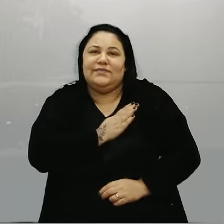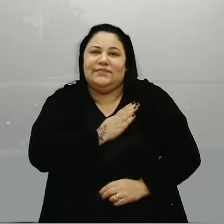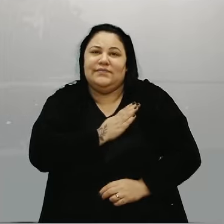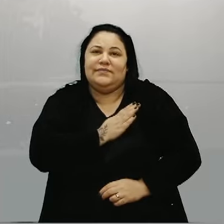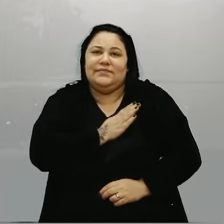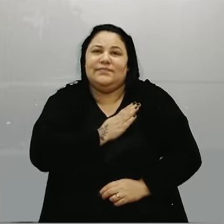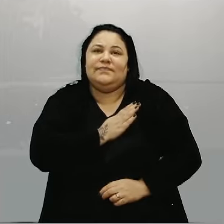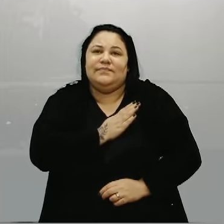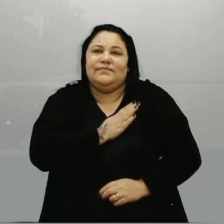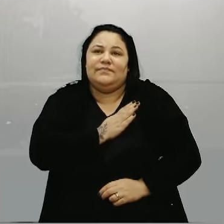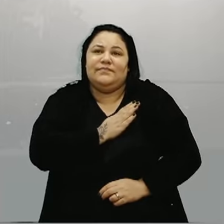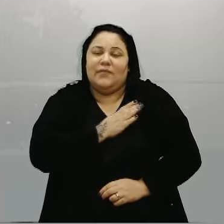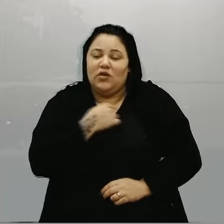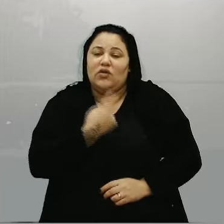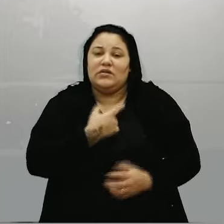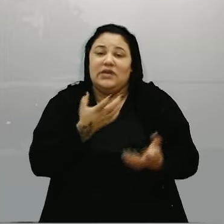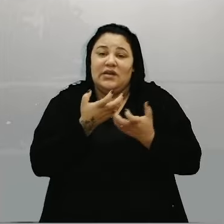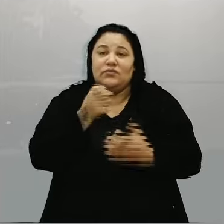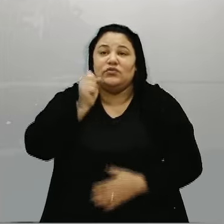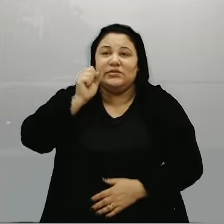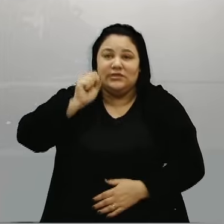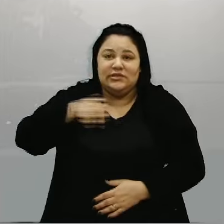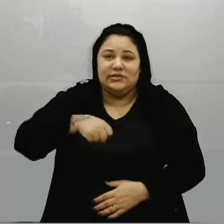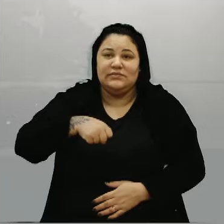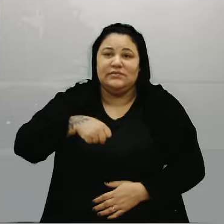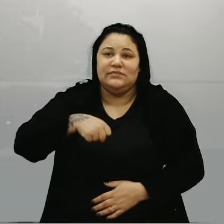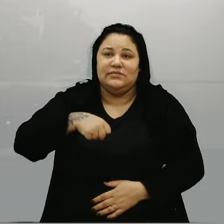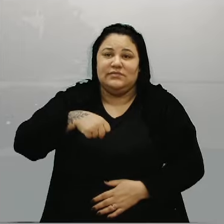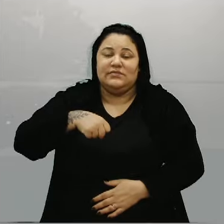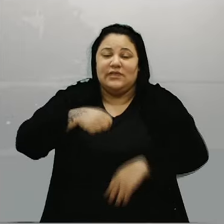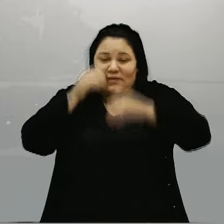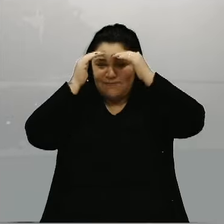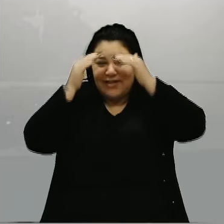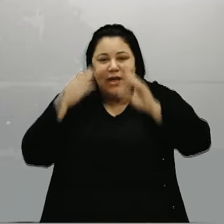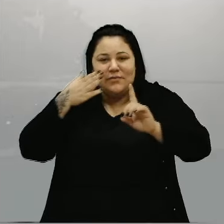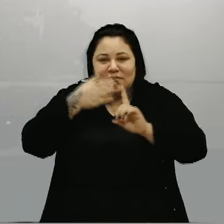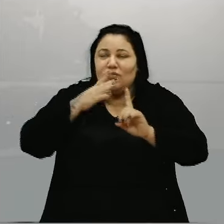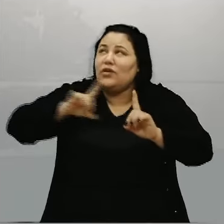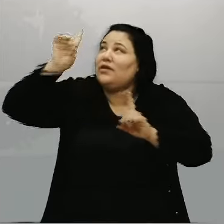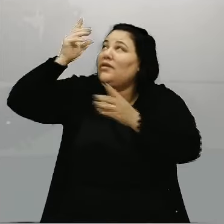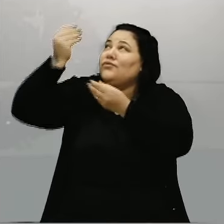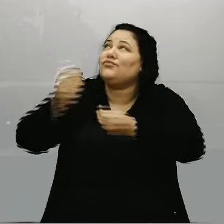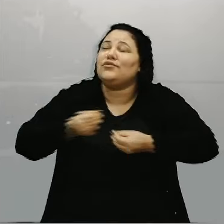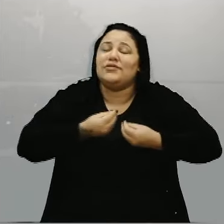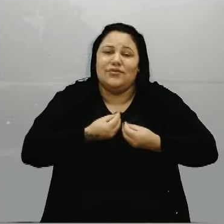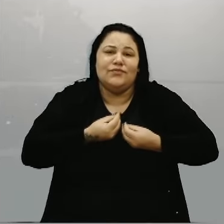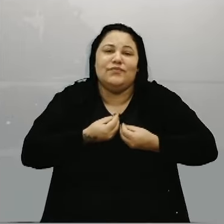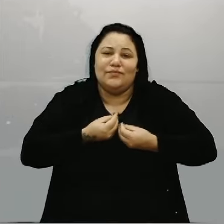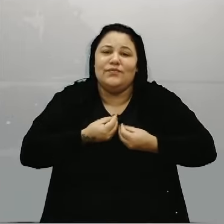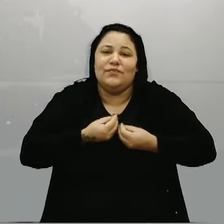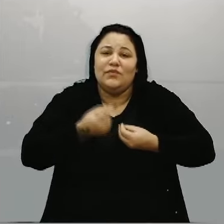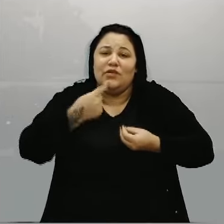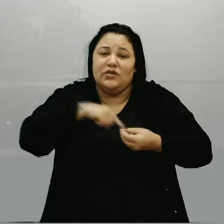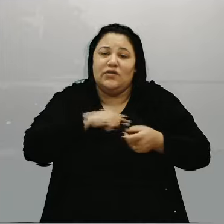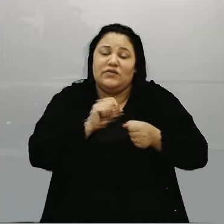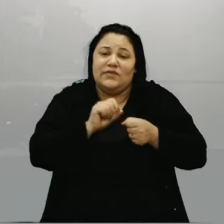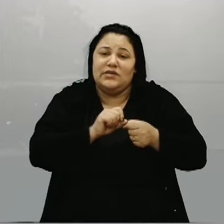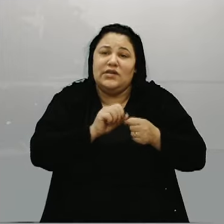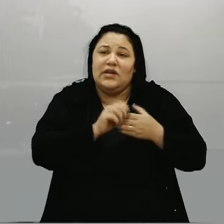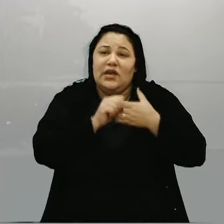Sim nós queremos sim né cumprir a missão pela qual Deus nos confiou para nós estarmos exercendo né assistindo